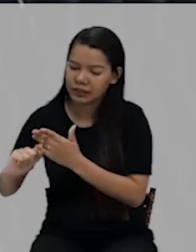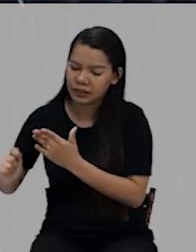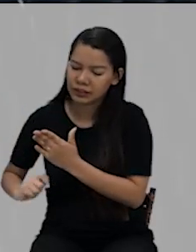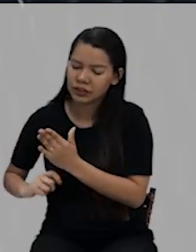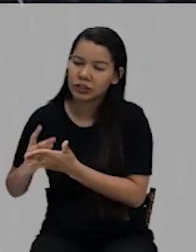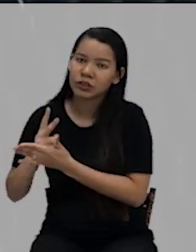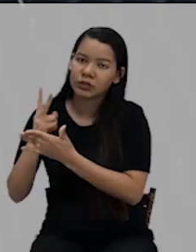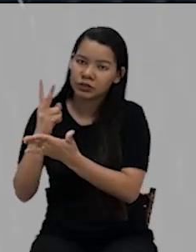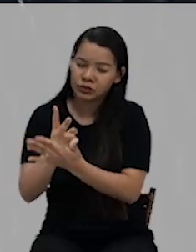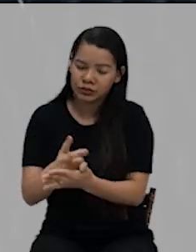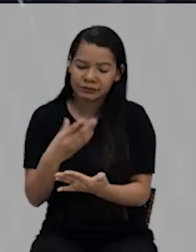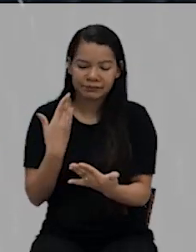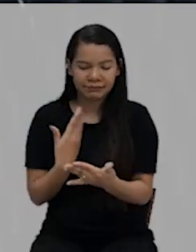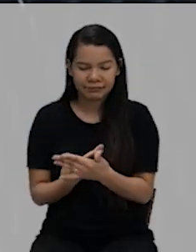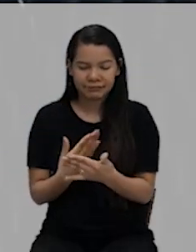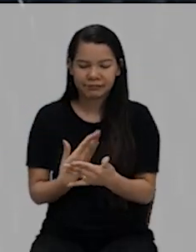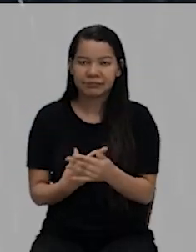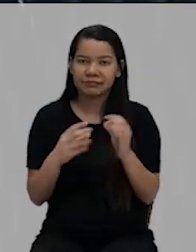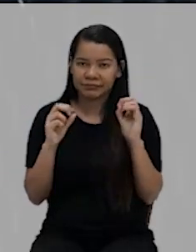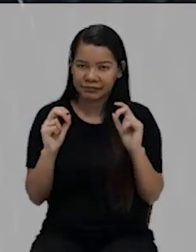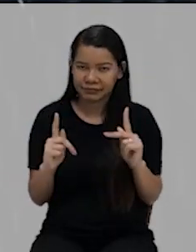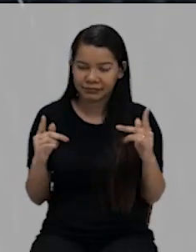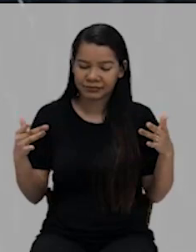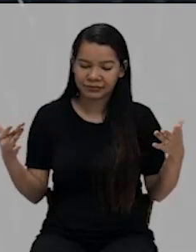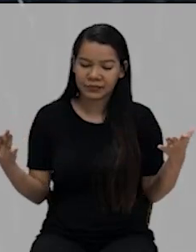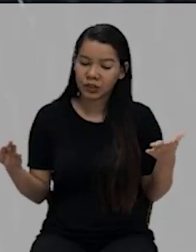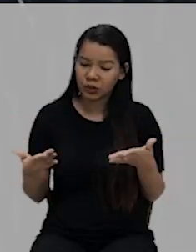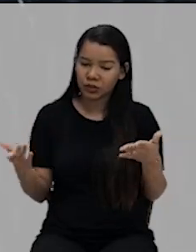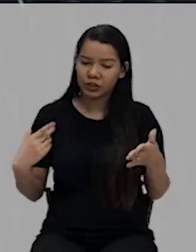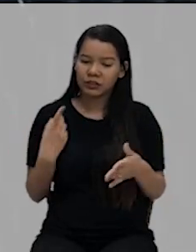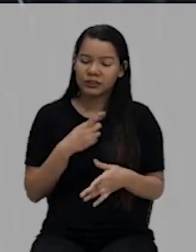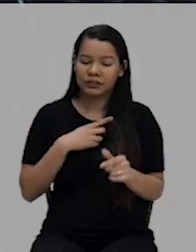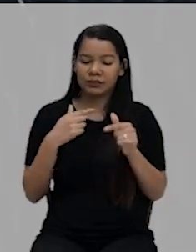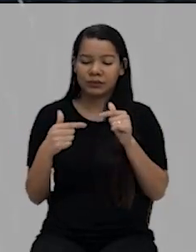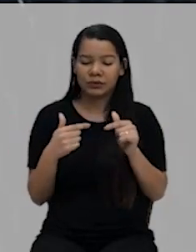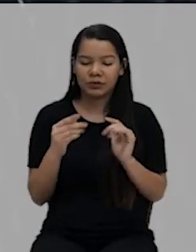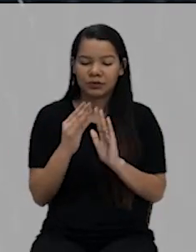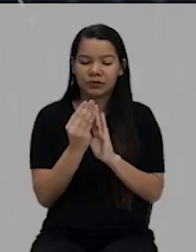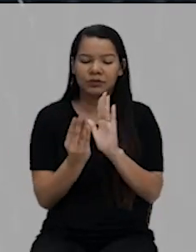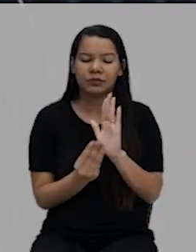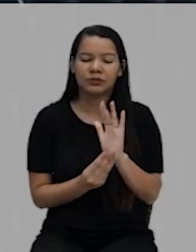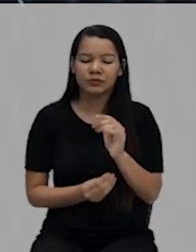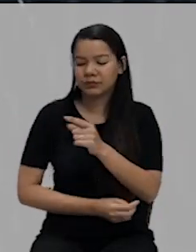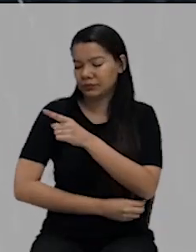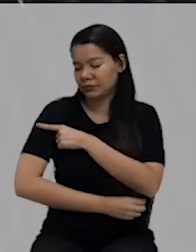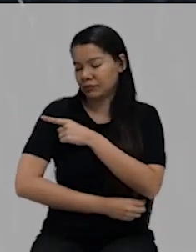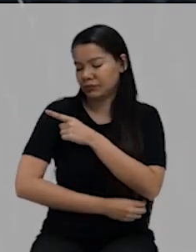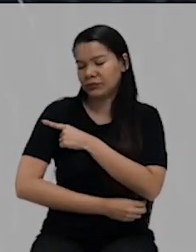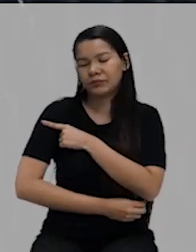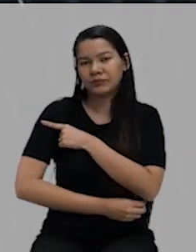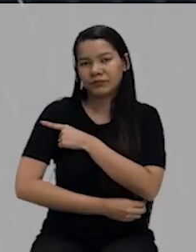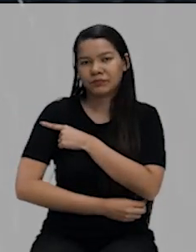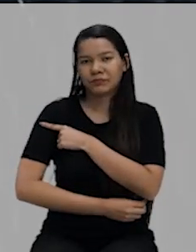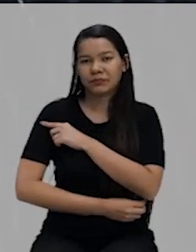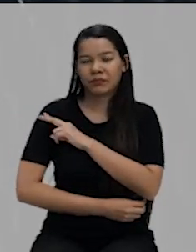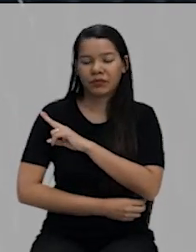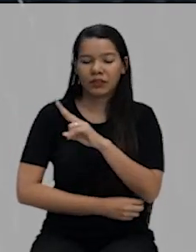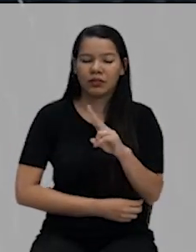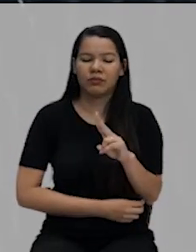bola? Turminha, hoje nós vamos trabalhar um conteúdo lá do primeiro ano do ensino médio,